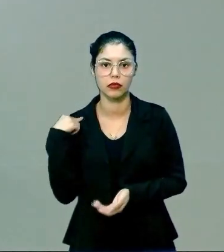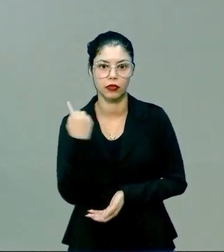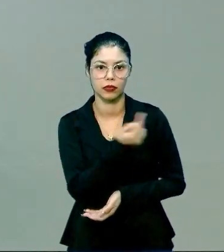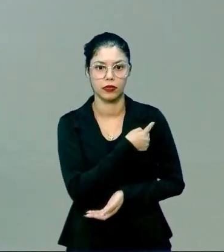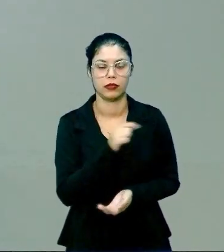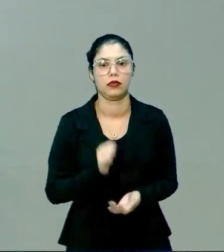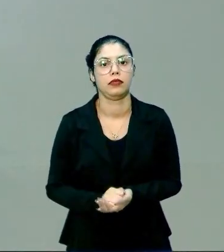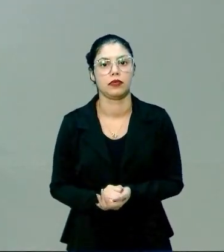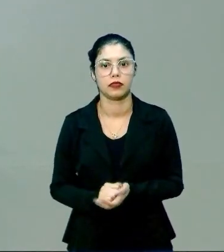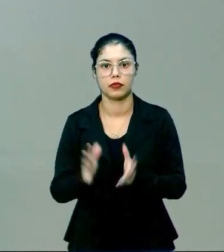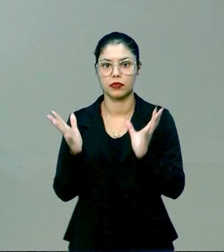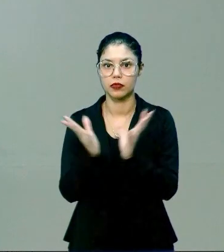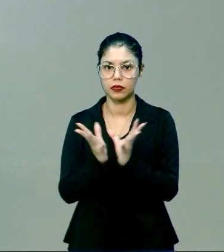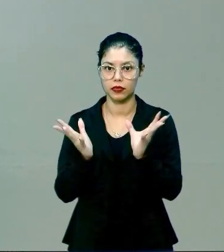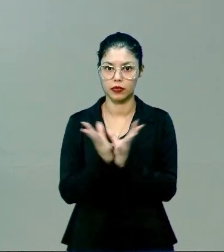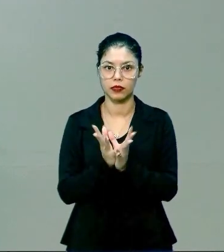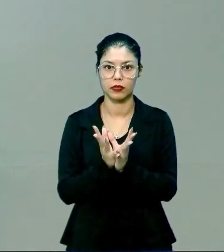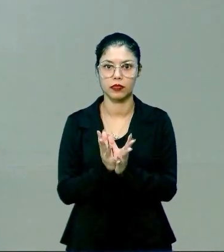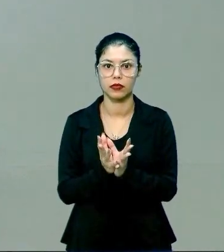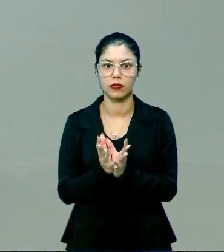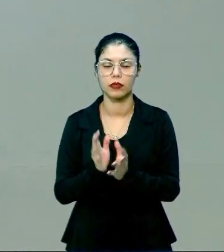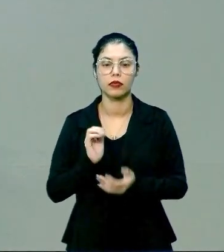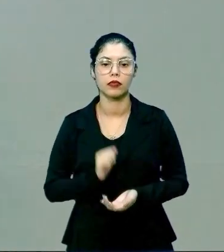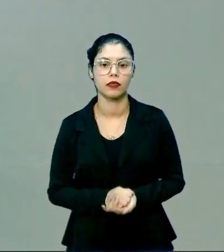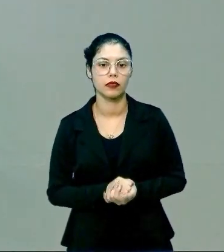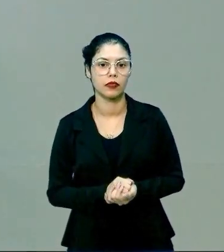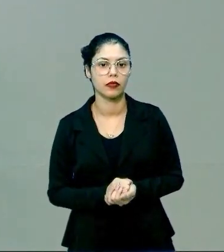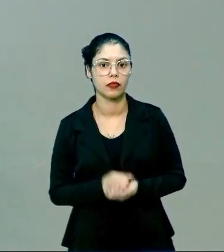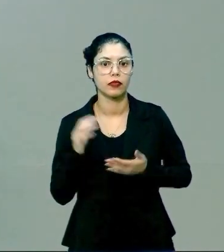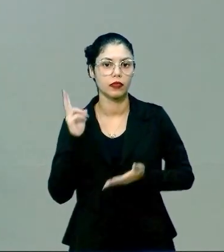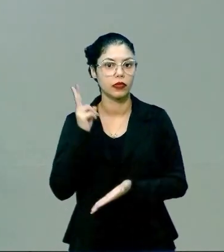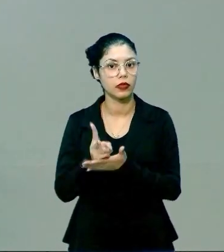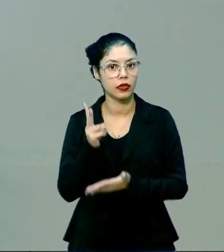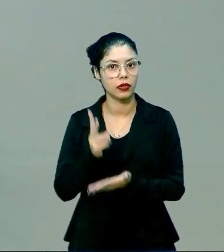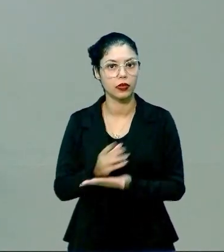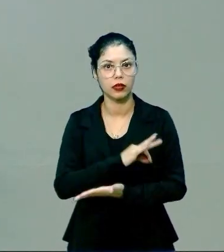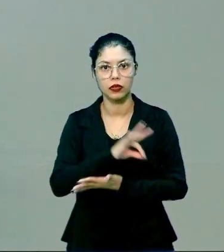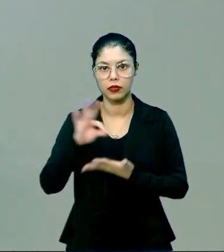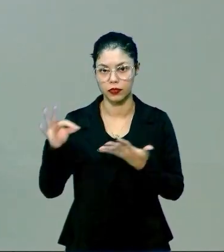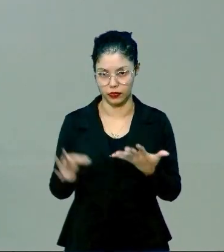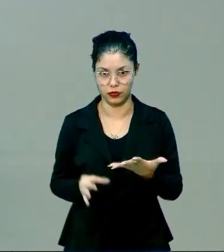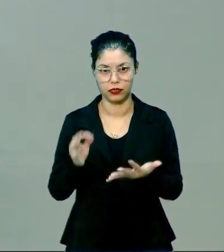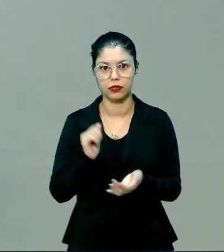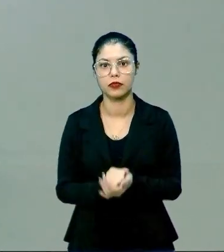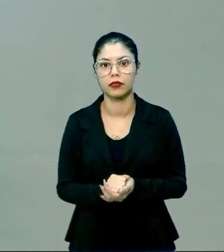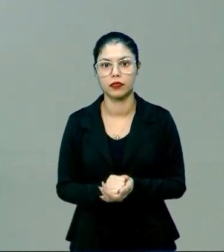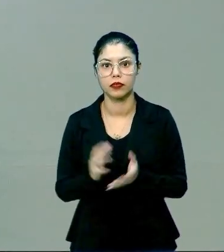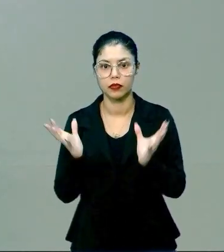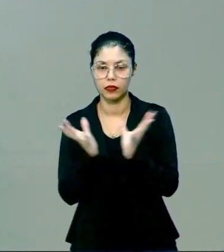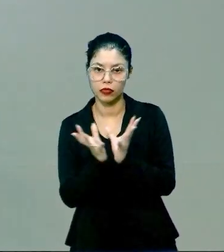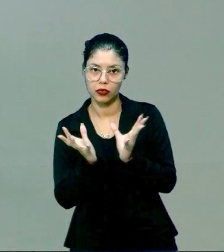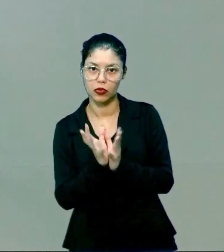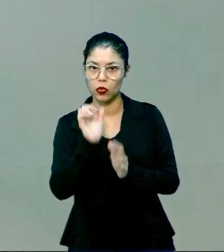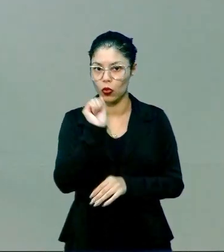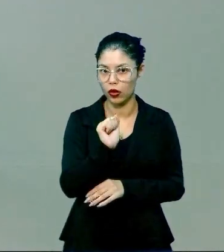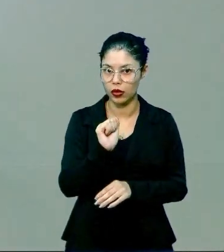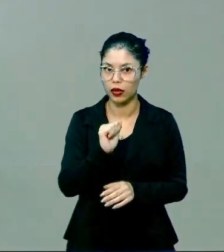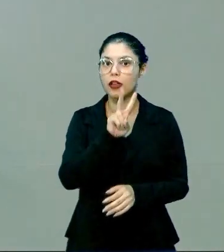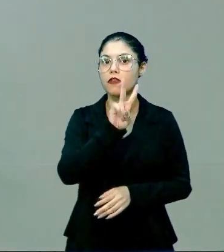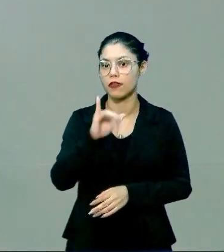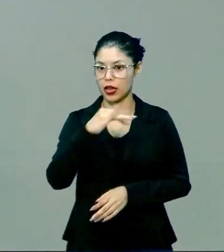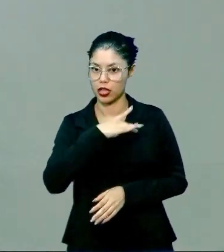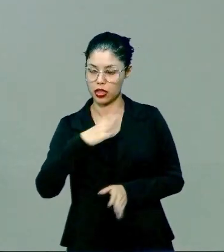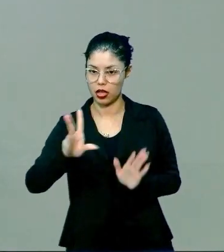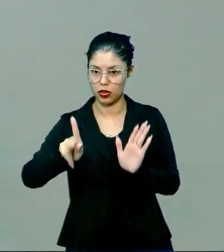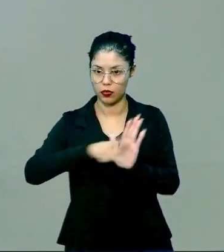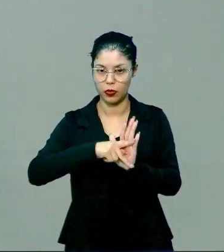vai trabalhar com conjuntos. Então, nem todos os elementos que estão no conjunto A